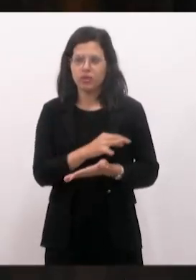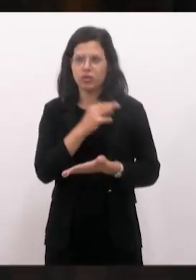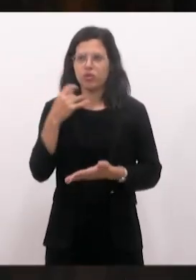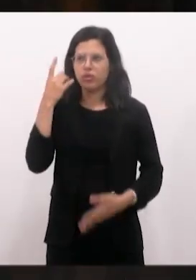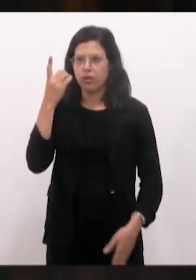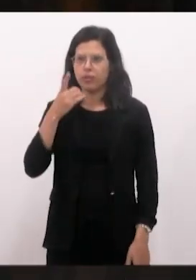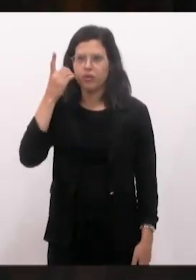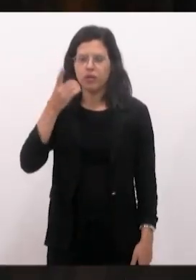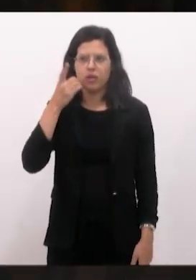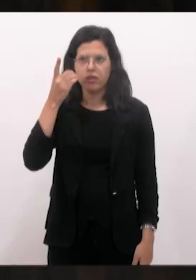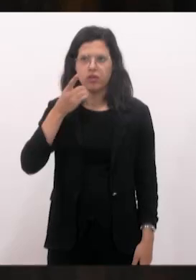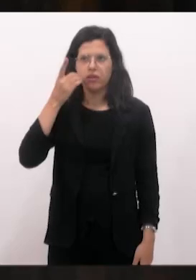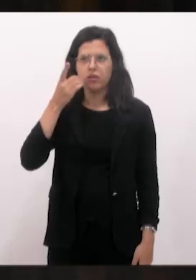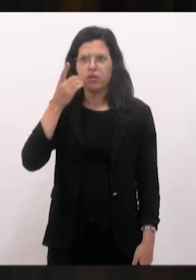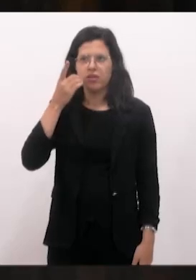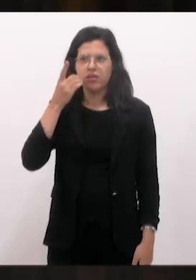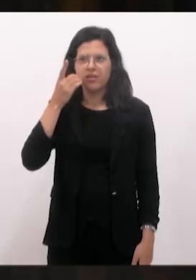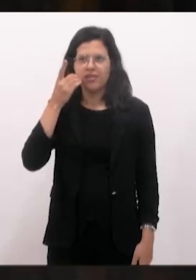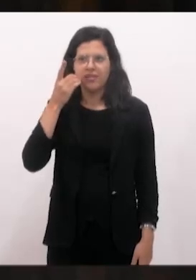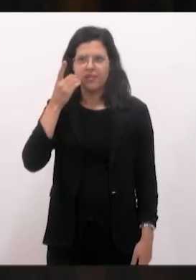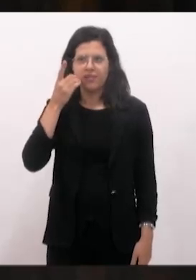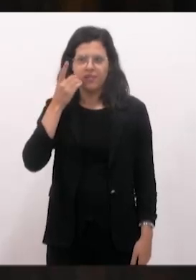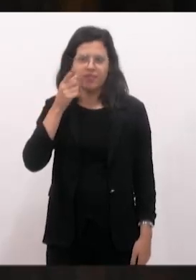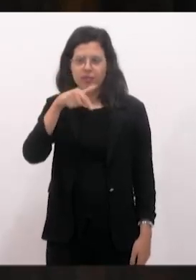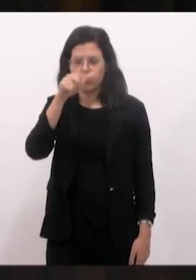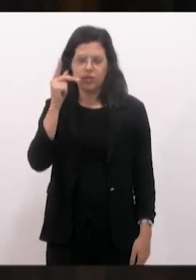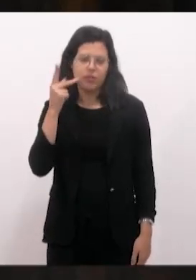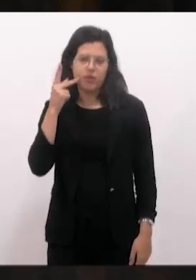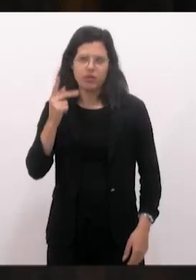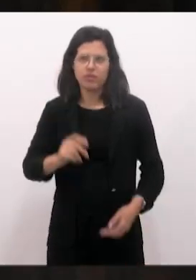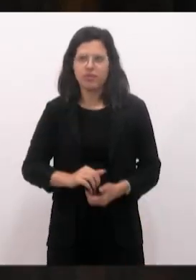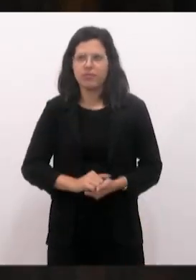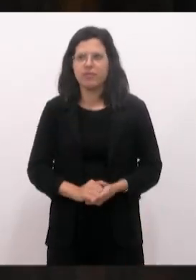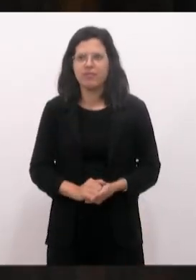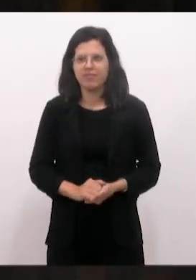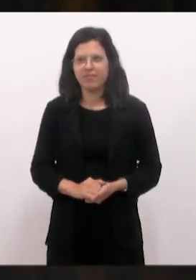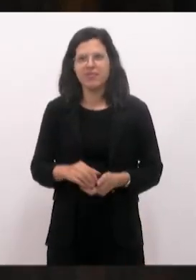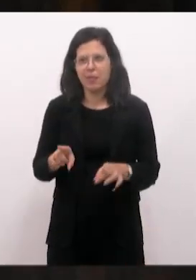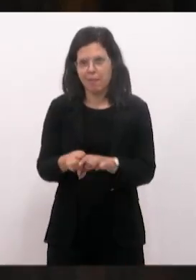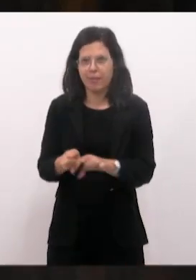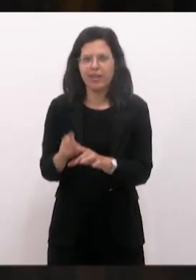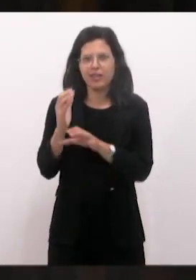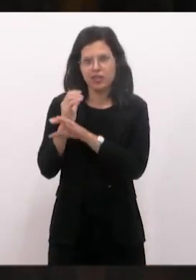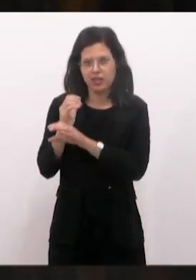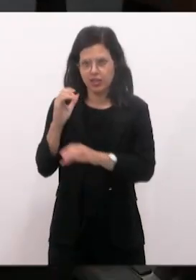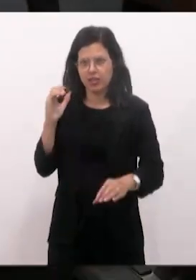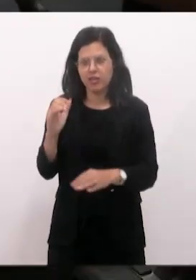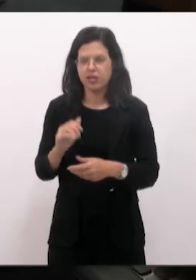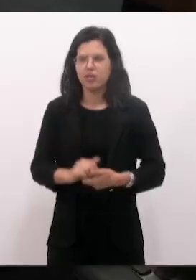o nobre dublê de deputado, dublê de engenheiro Luiz Paulo.